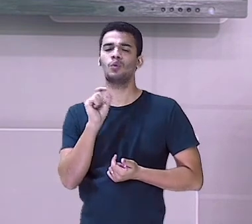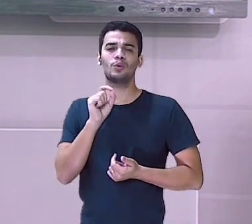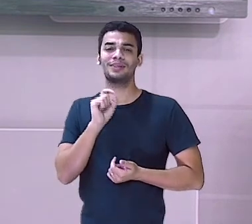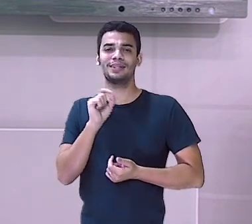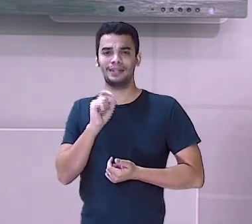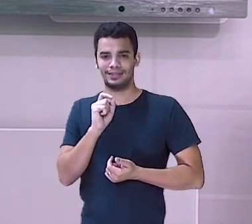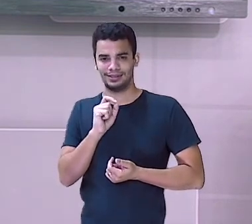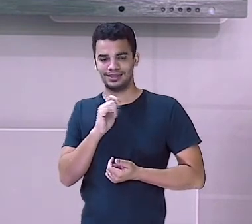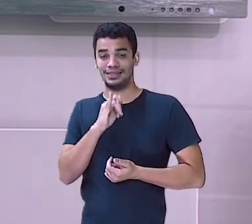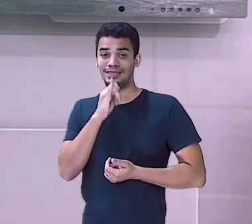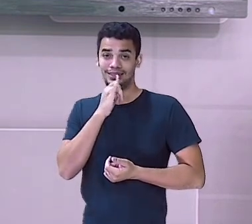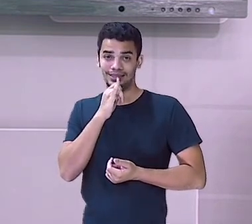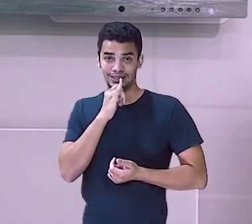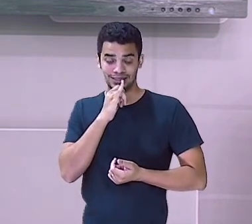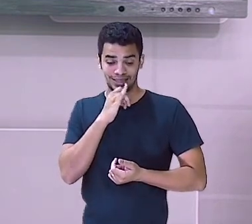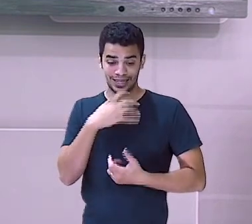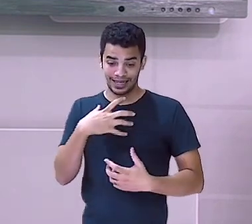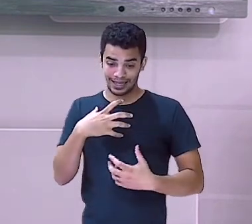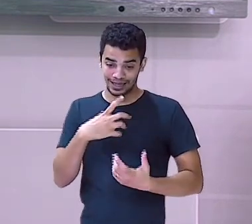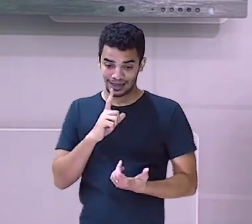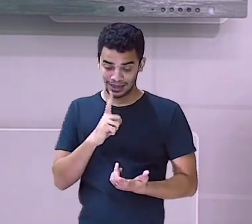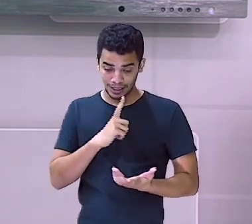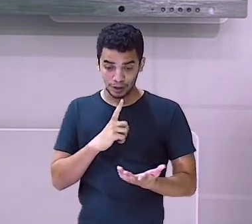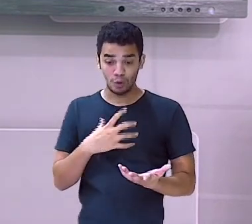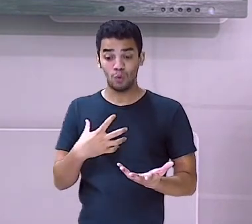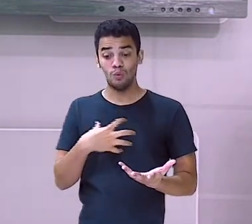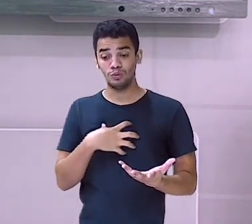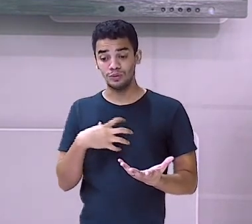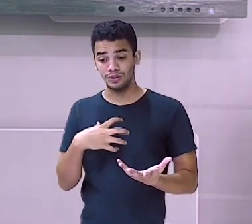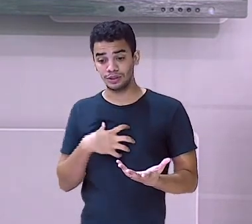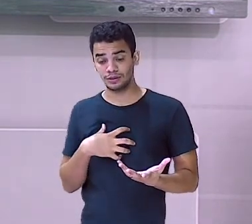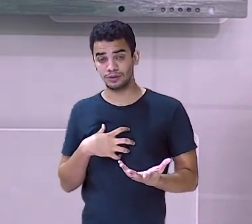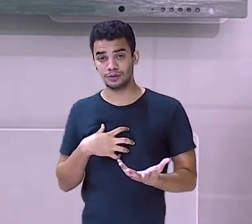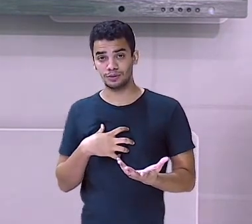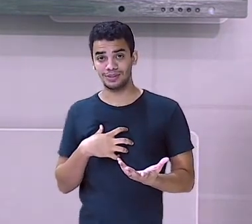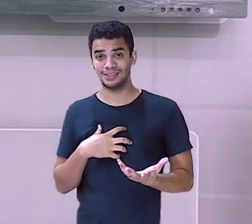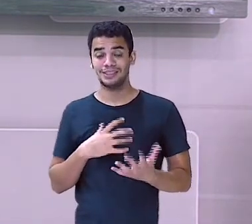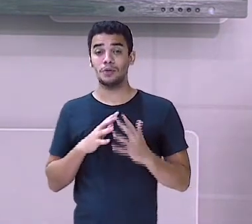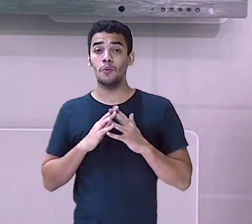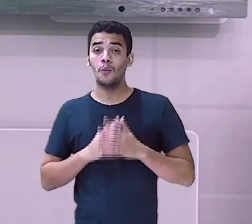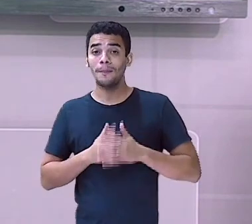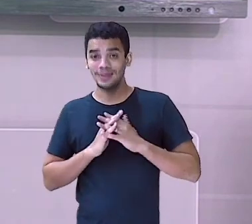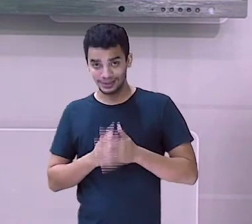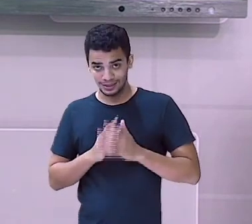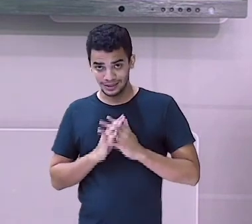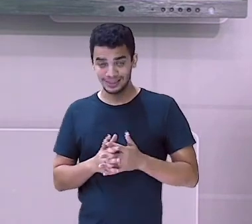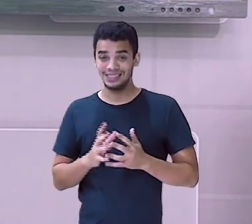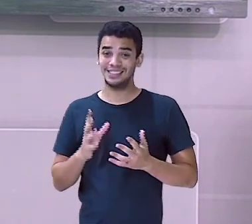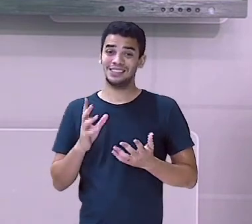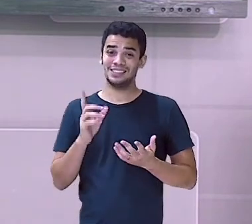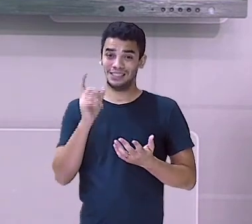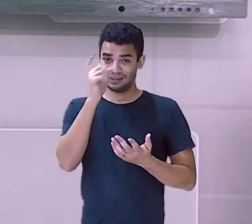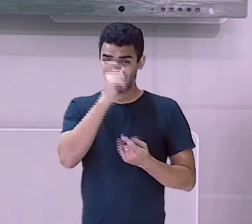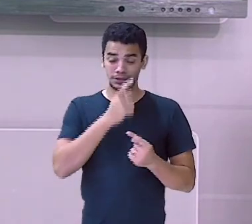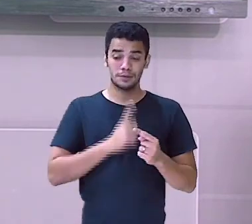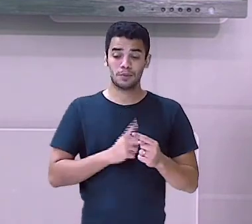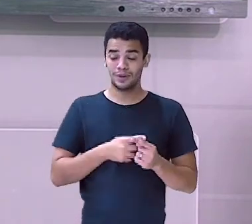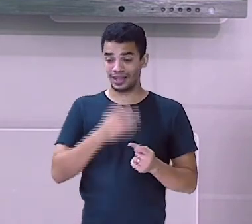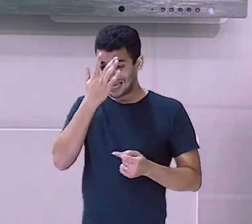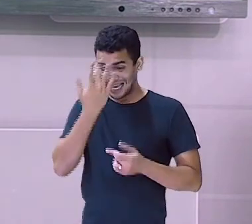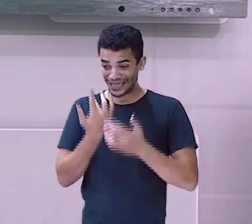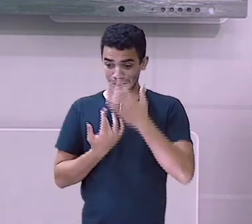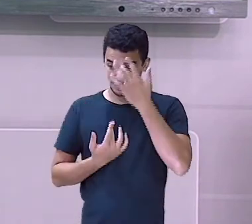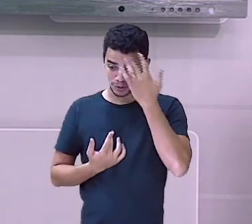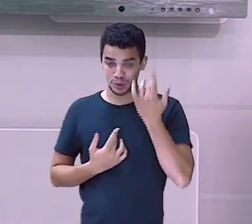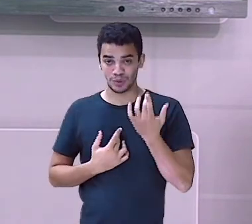tem uma situação em volta do petróleo que gera muita briga, discussão, muitas pessoas